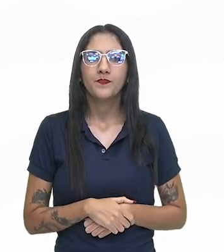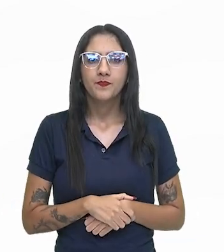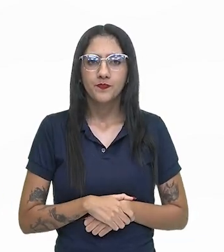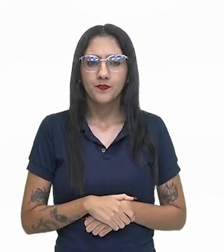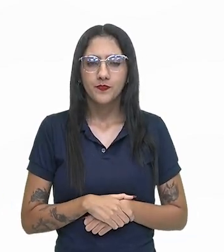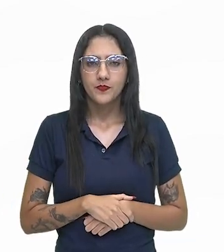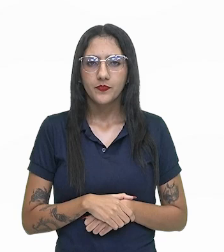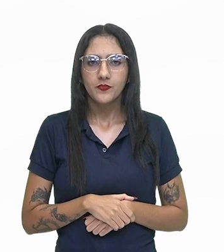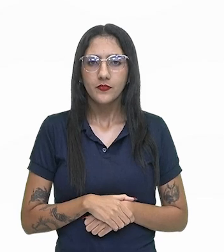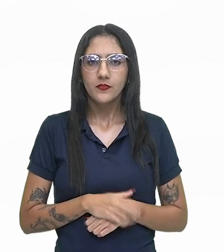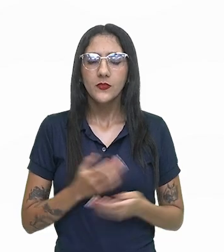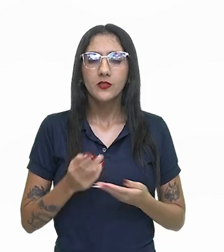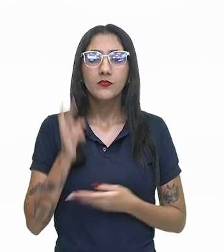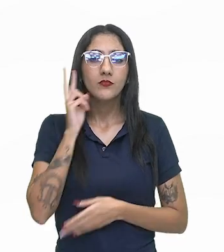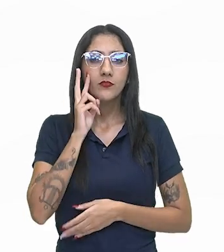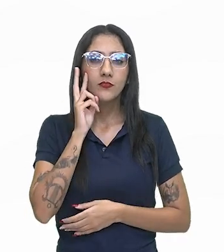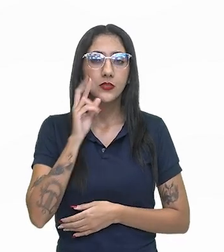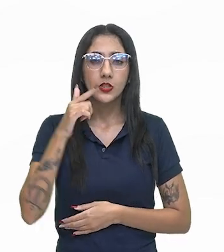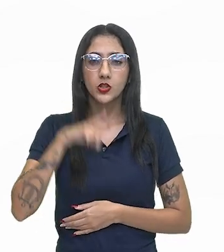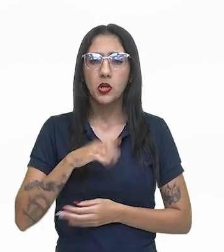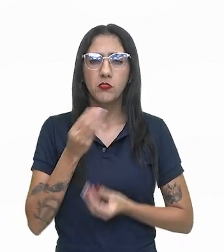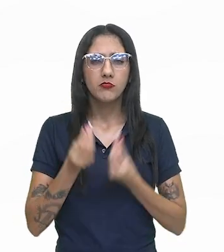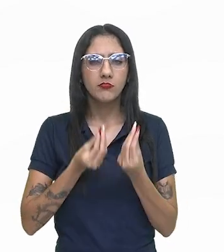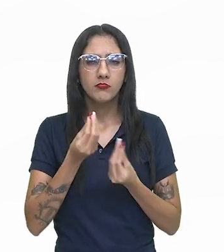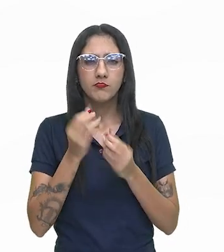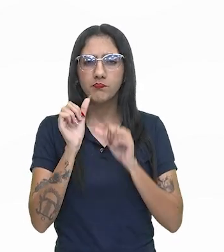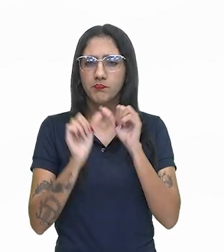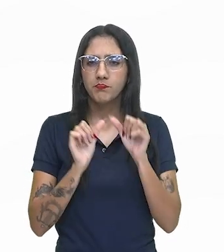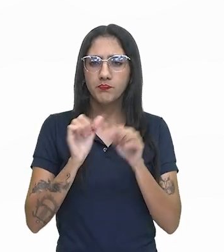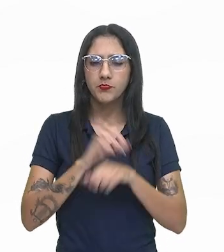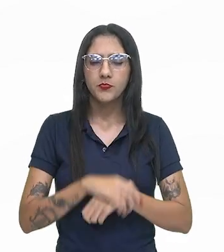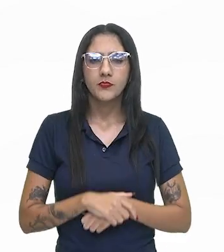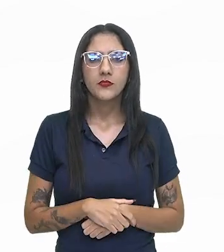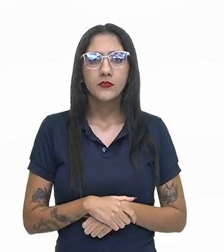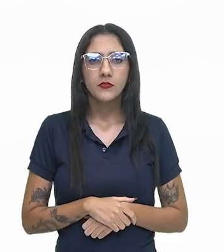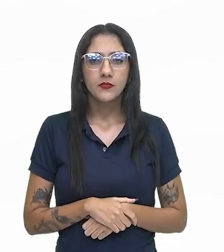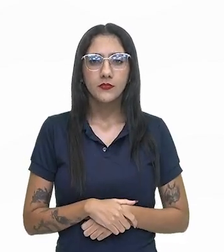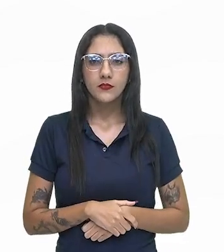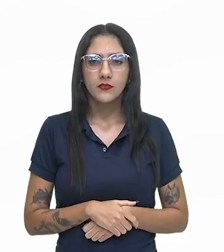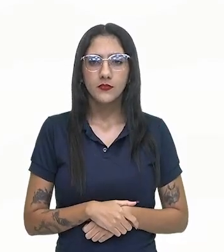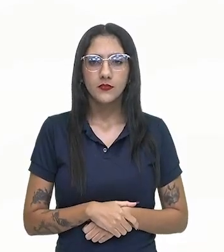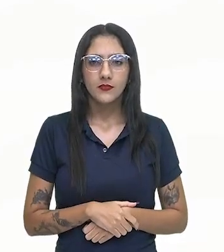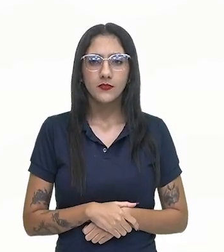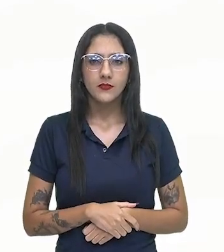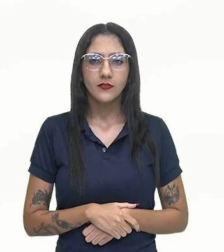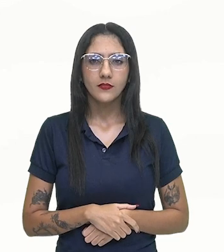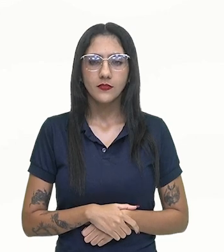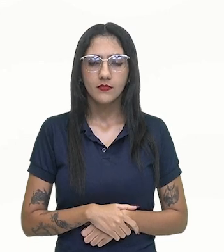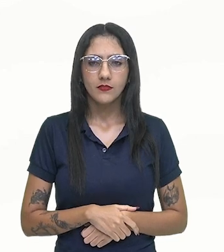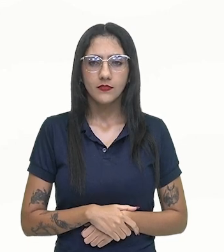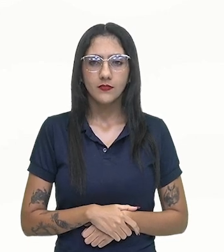que a gente realiza aqui a conversão da letra A. Então, só para a gente lembrar, né?